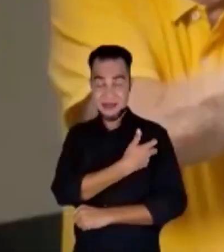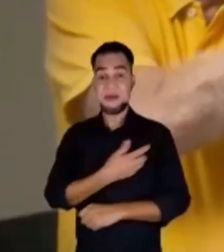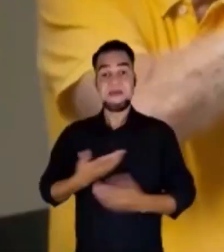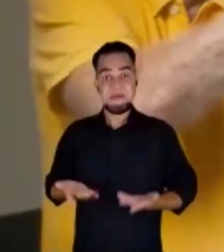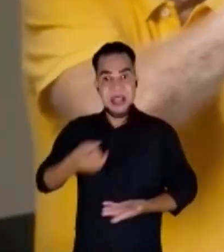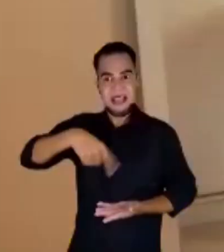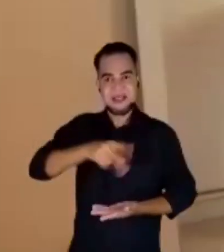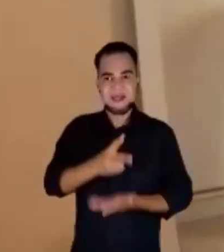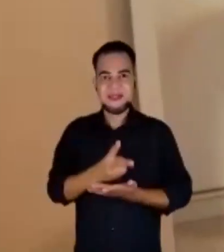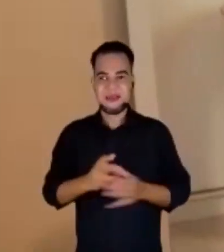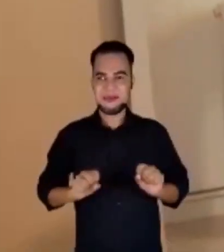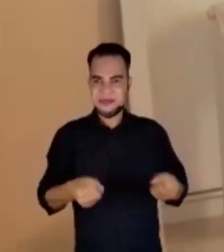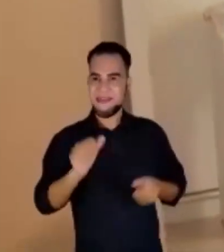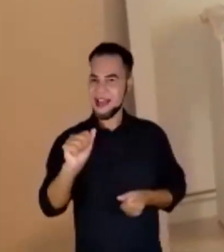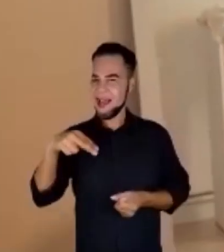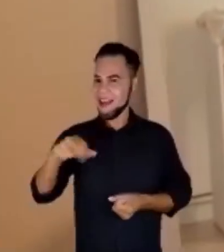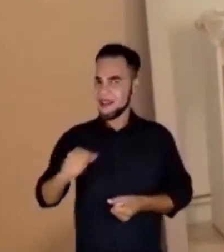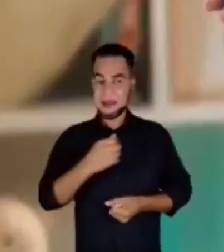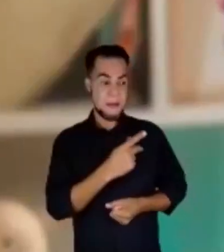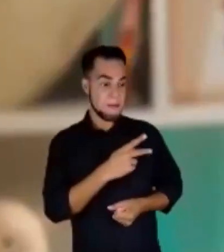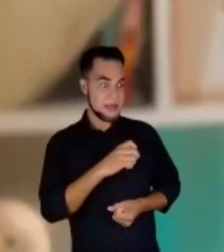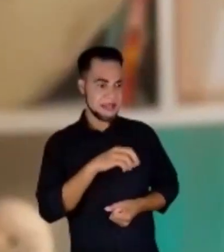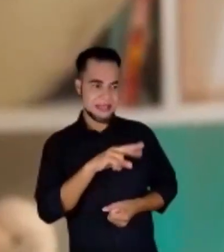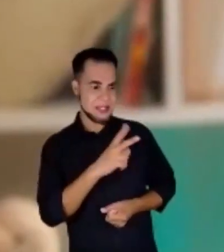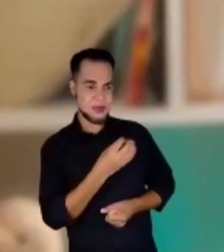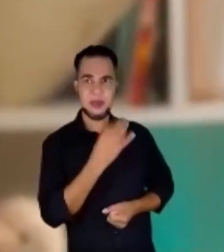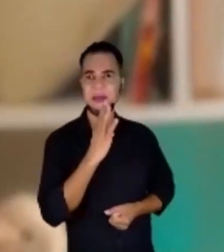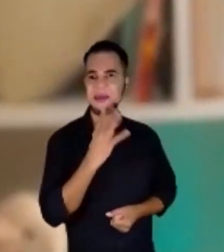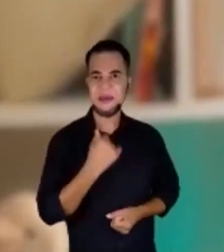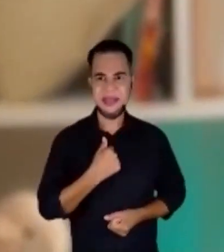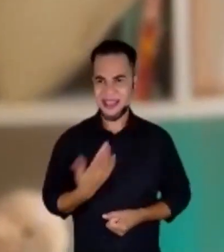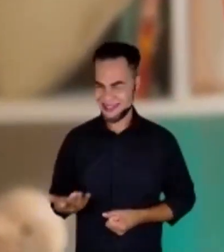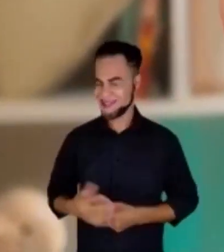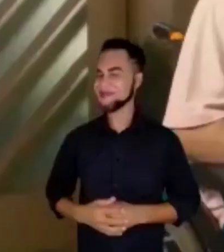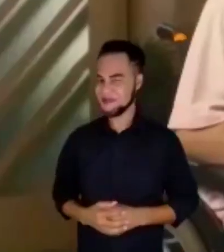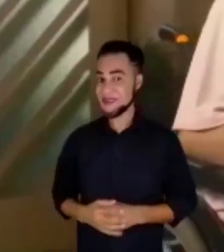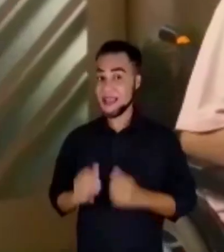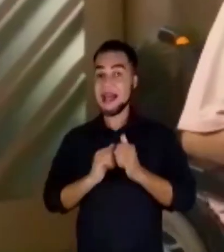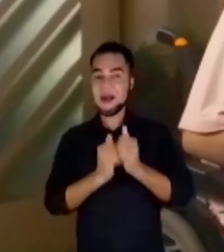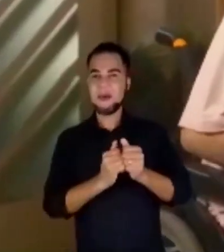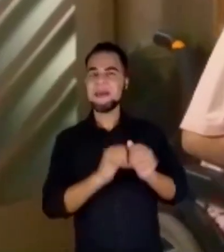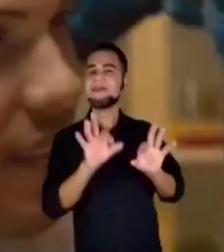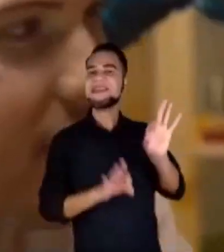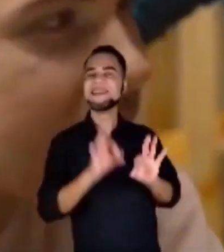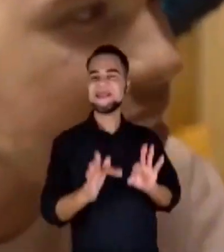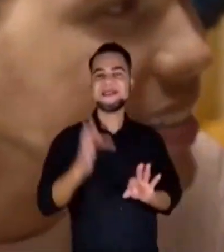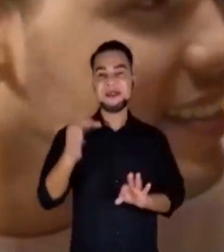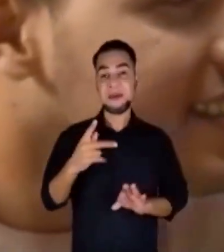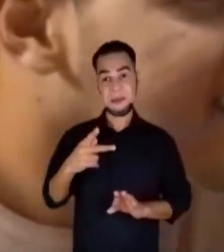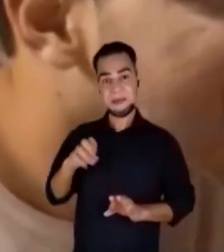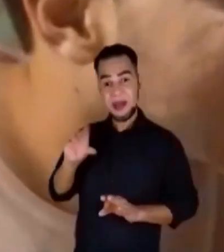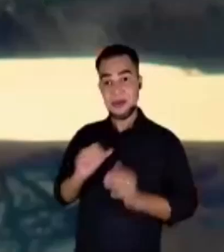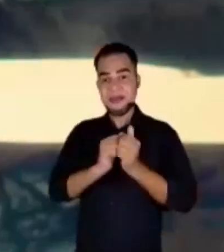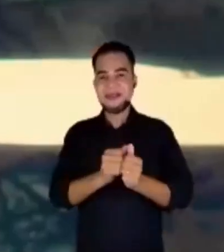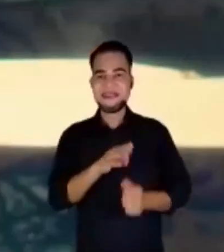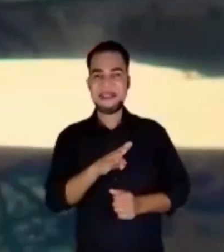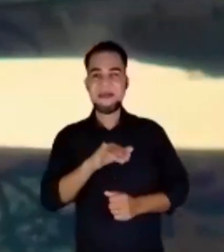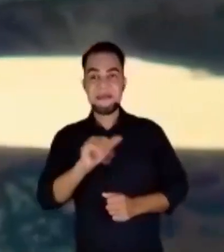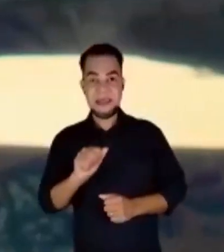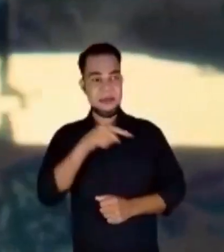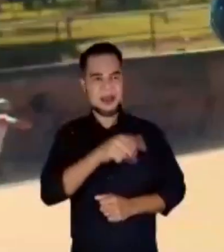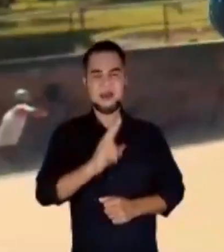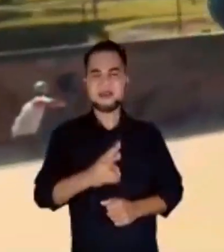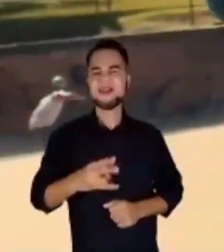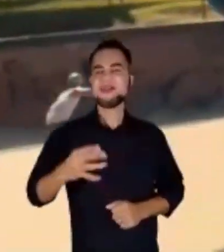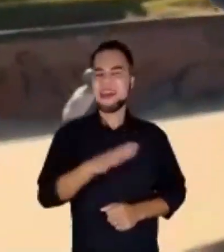vacinação. Assim, a gente continua a proteger a Ana e o Pedrinho, que ainda nem me conhece. Acompanhe os planos de futuro do Paulo e segue ao